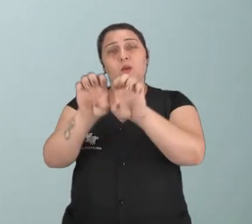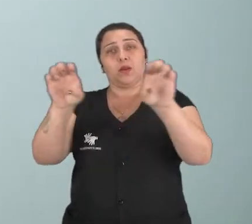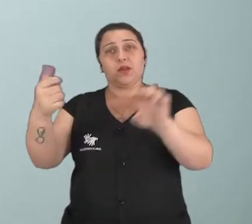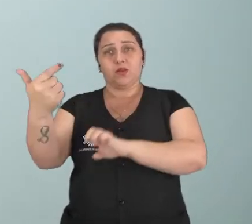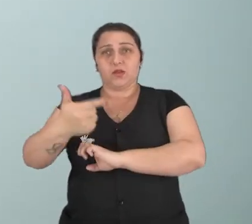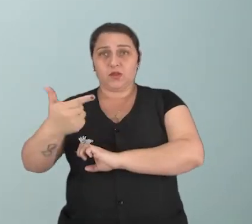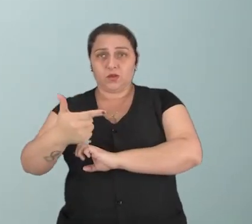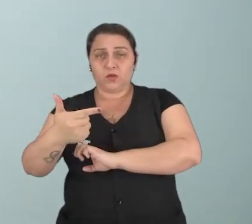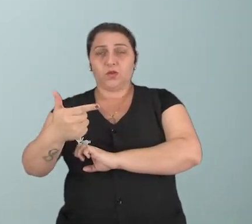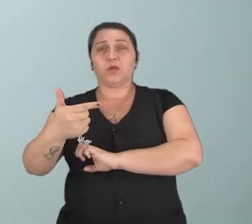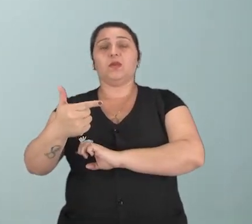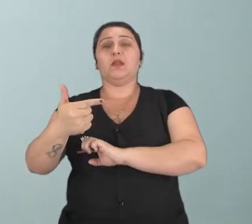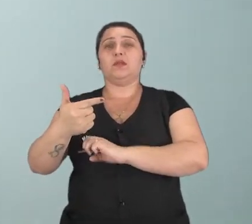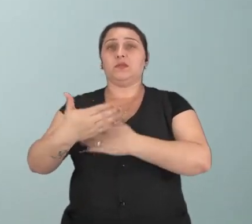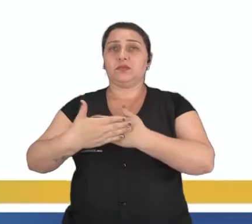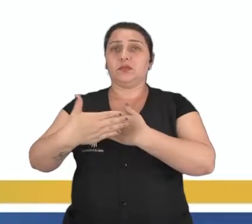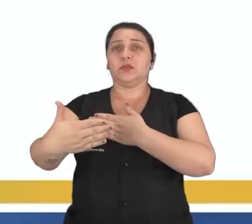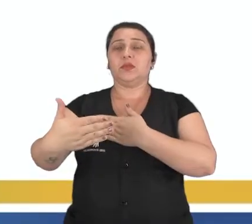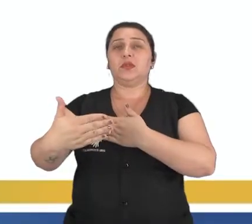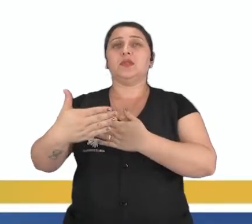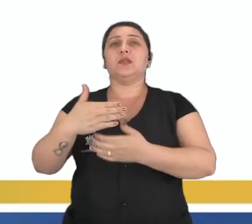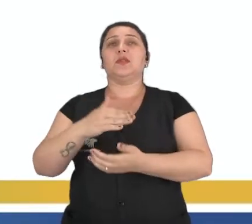grau. Então vamos iniciar.